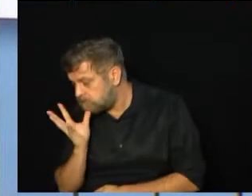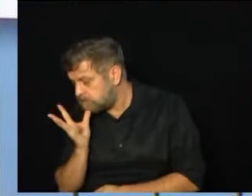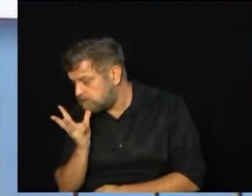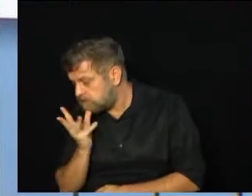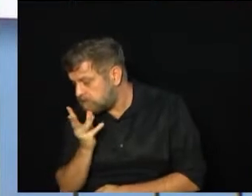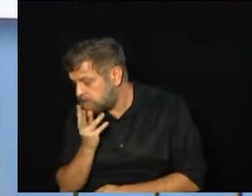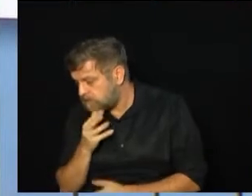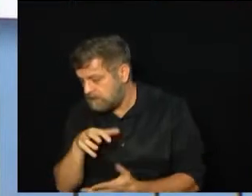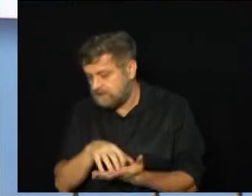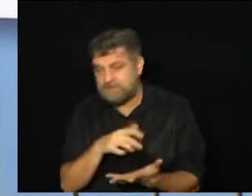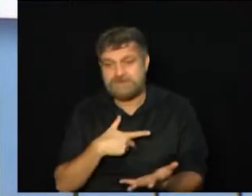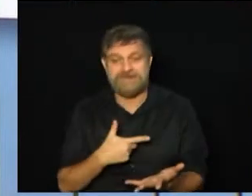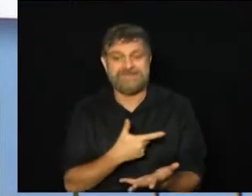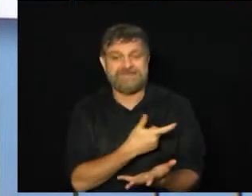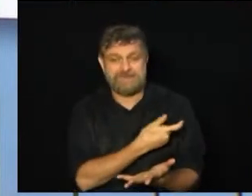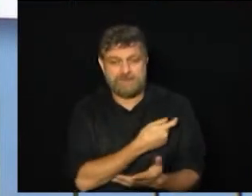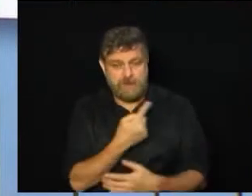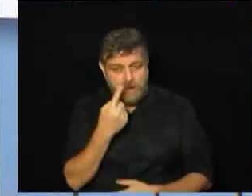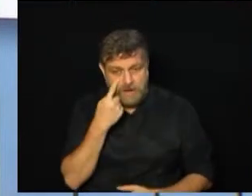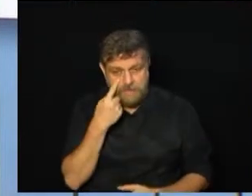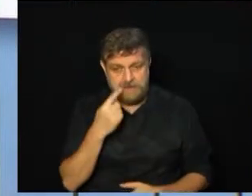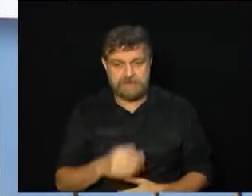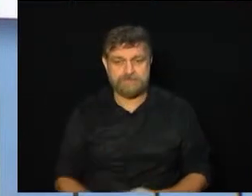unidades aqui em Campinas. Acompanhe.